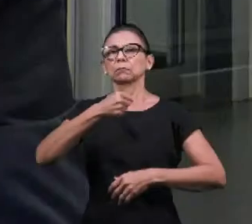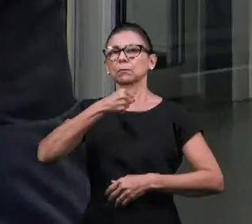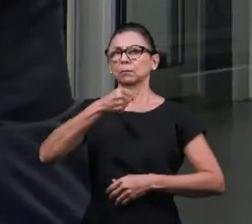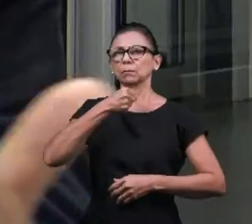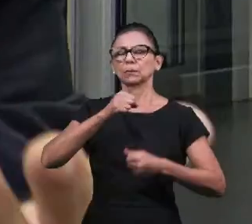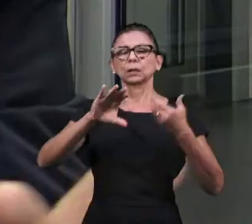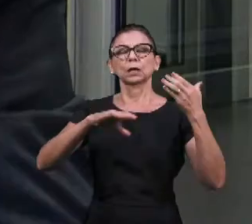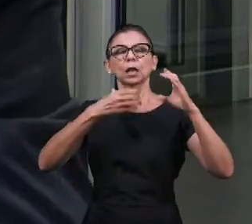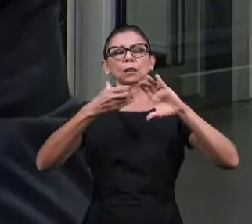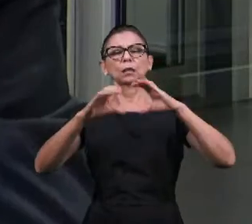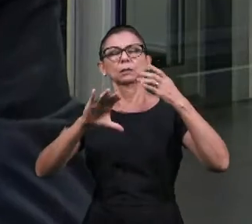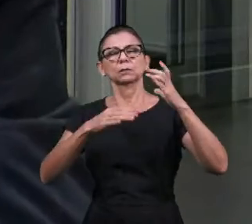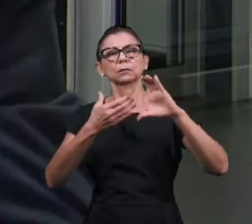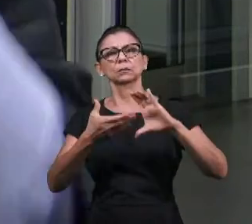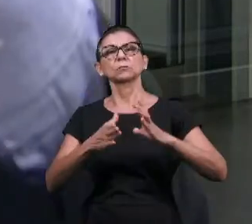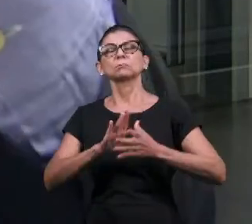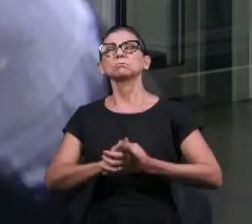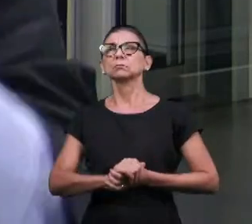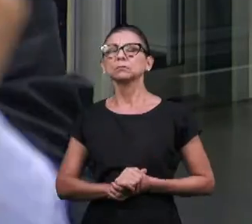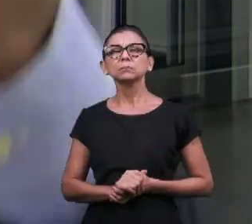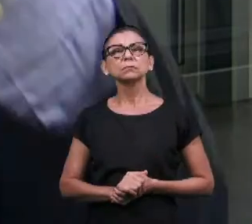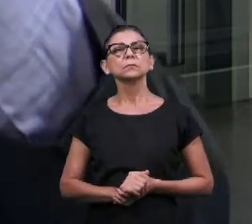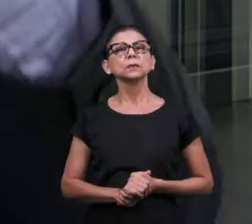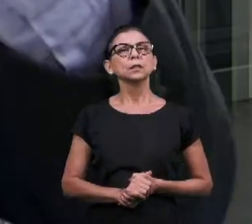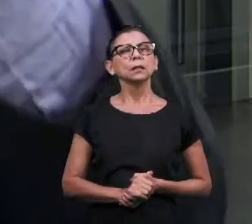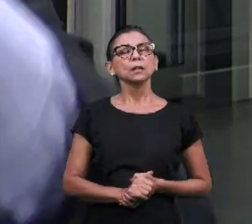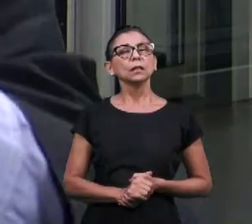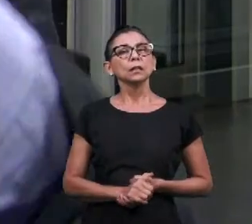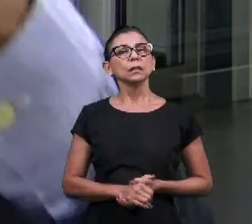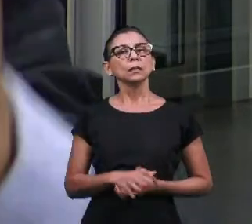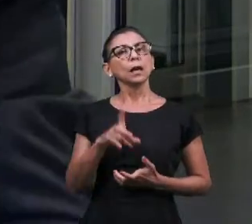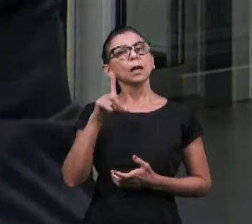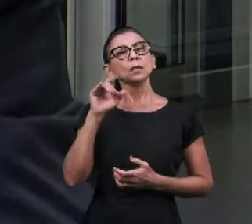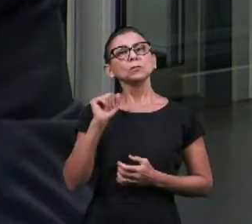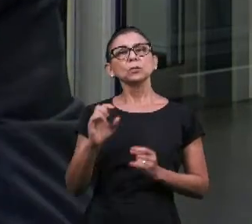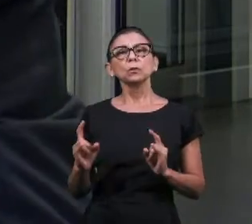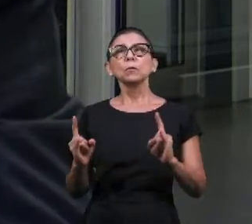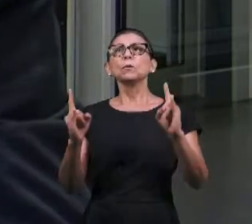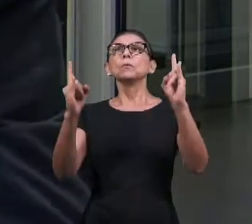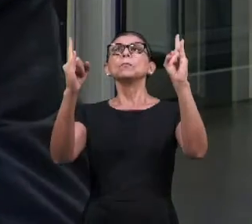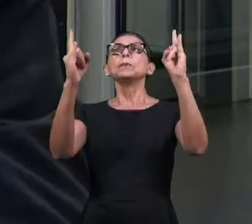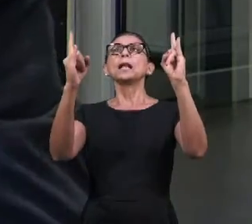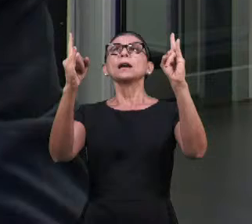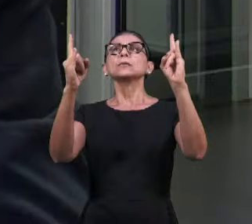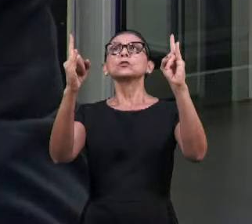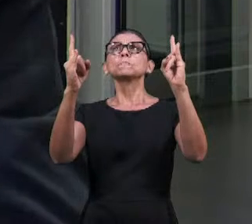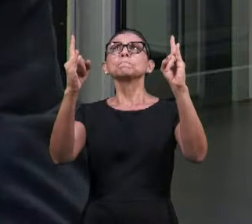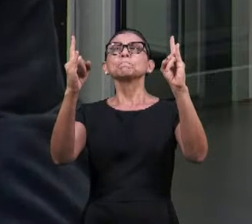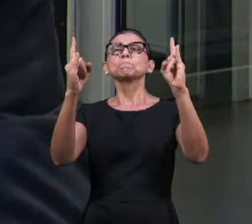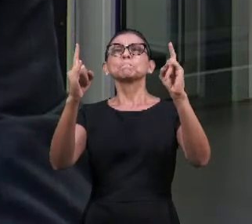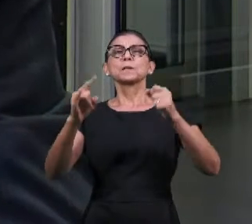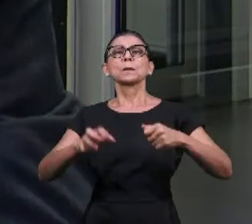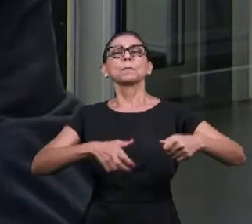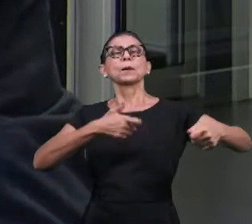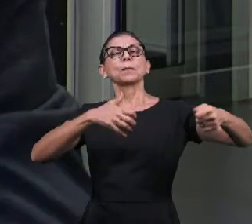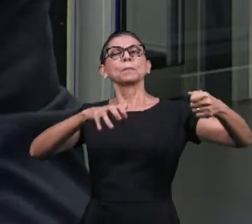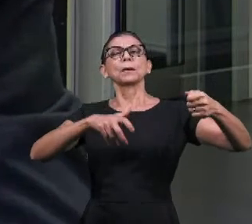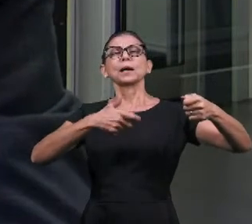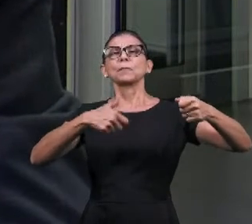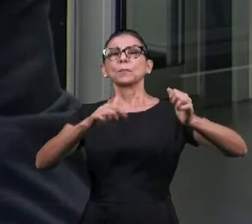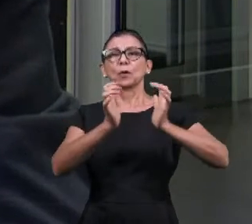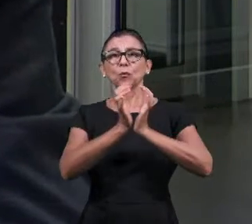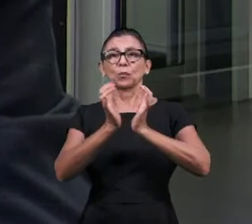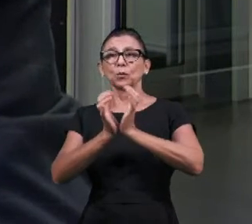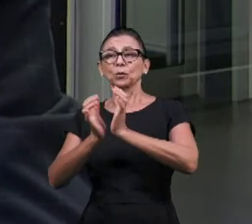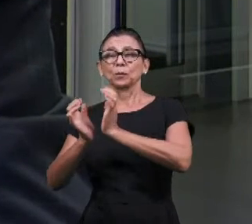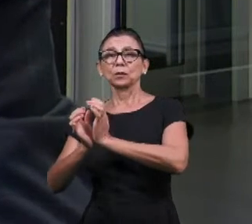dia, fazendo serenatas, um pastor mudou para aquele prédio que ele sempre fazia, ele desceu, ficou encantado. Começamos a reunir na casa